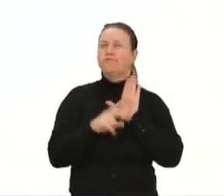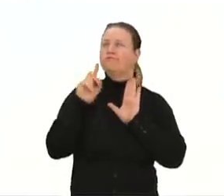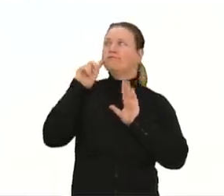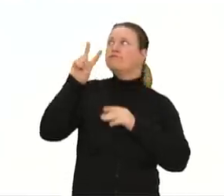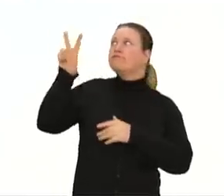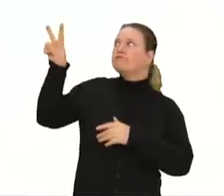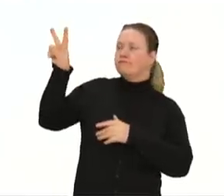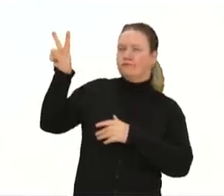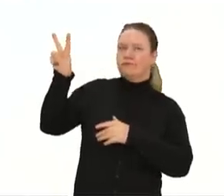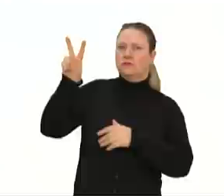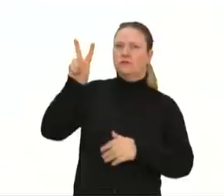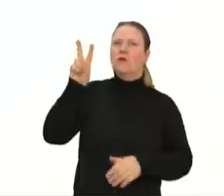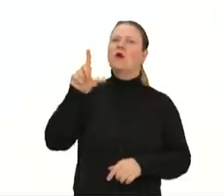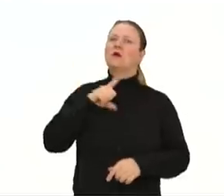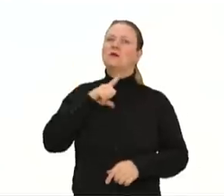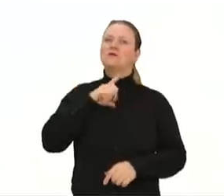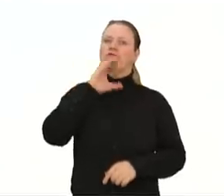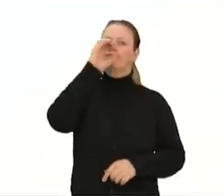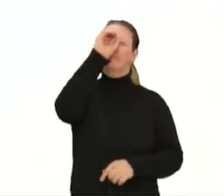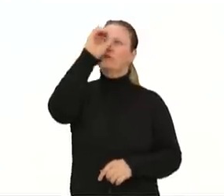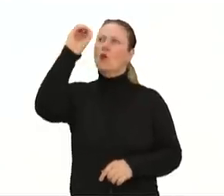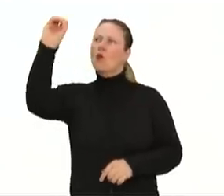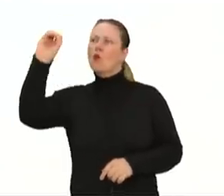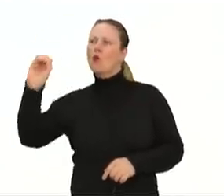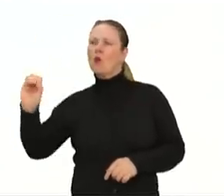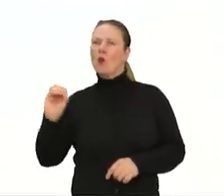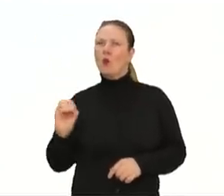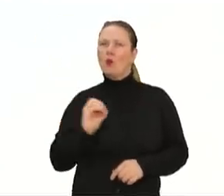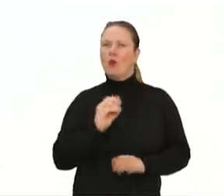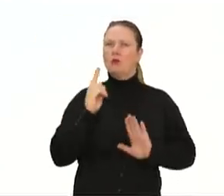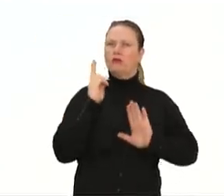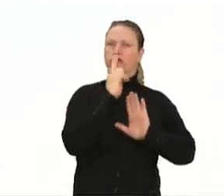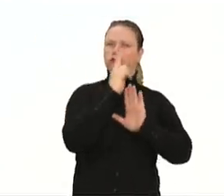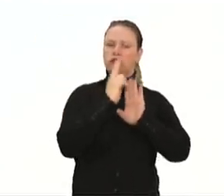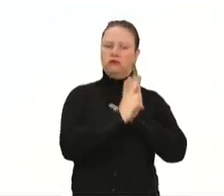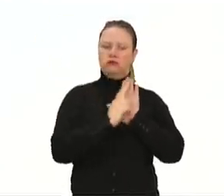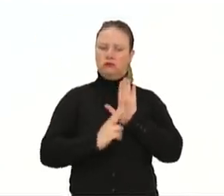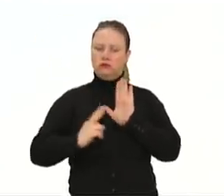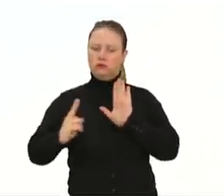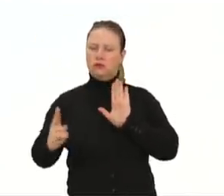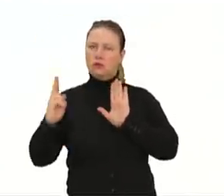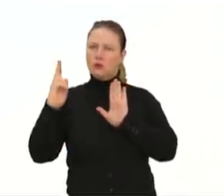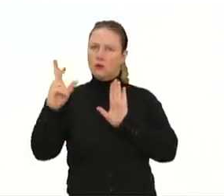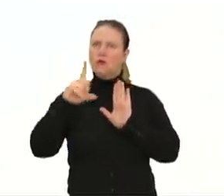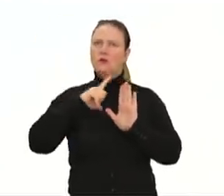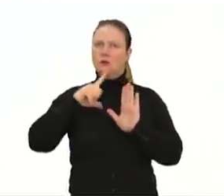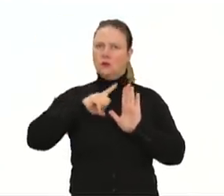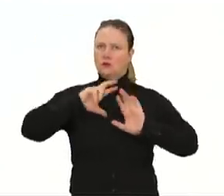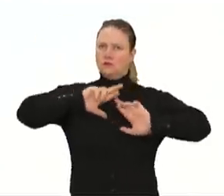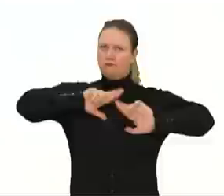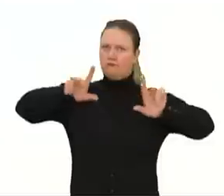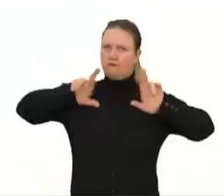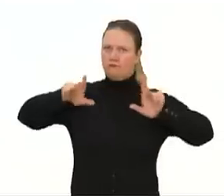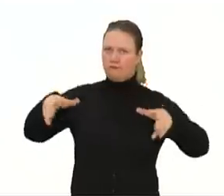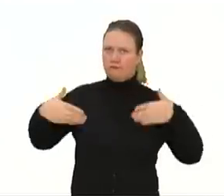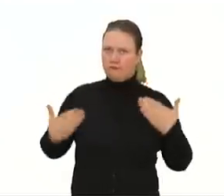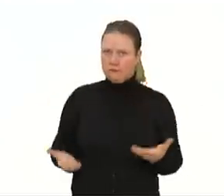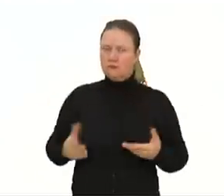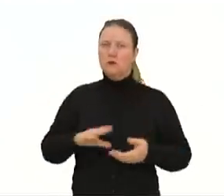neutrófilos, eosinófilos, basófilos, existem os monócitos e existem os